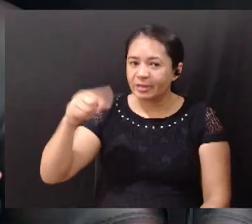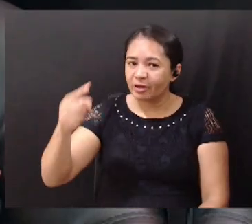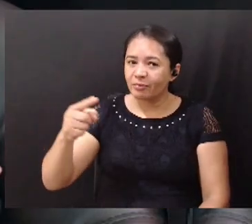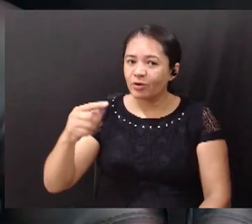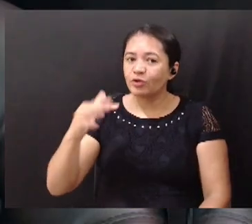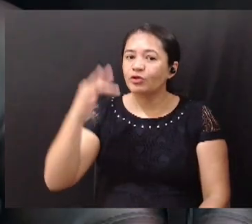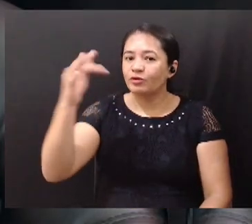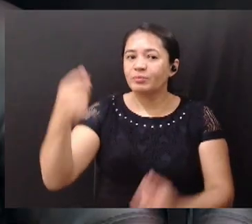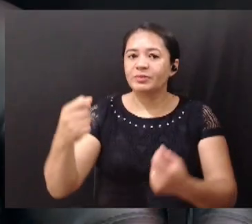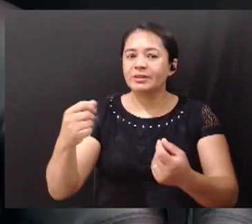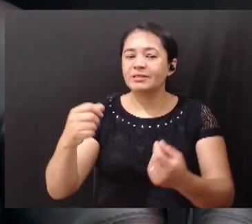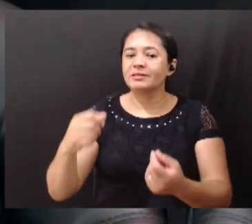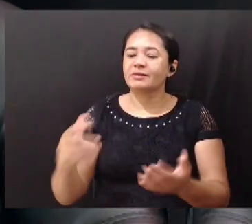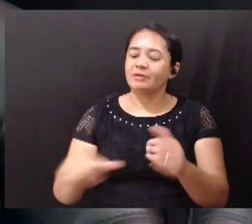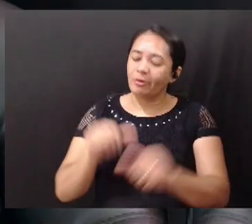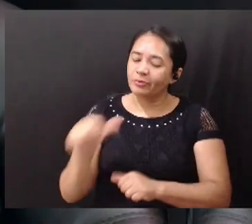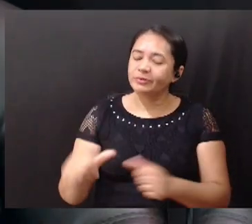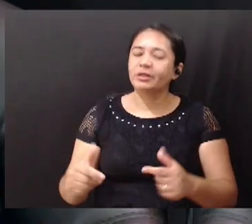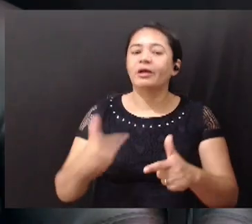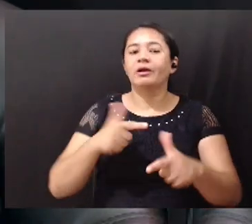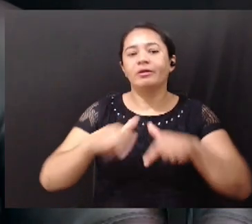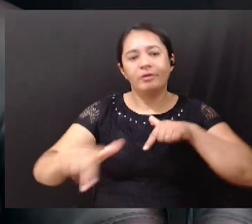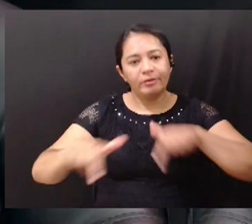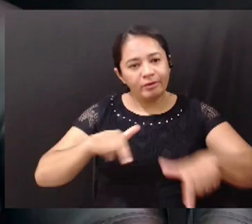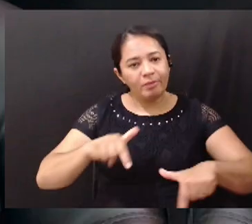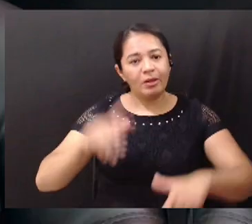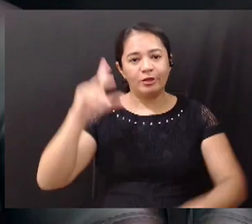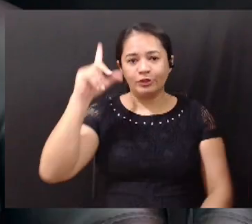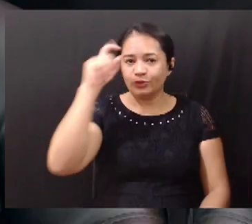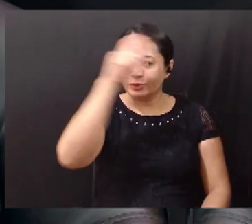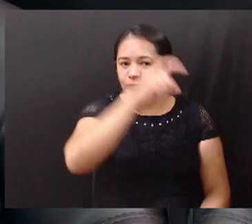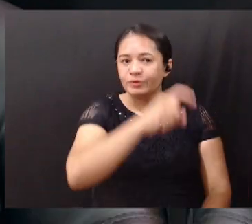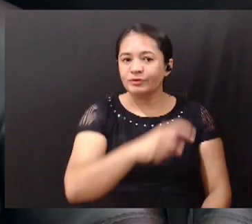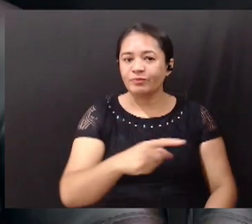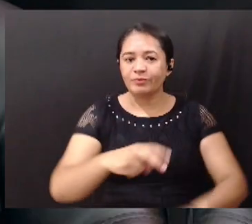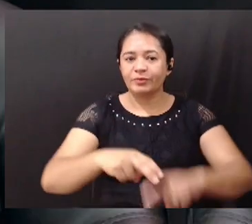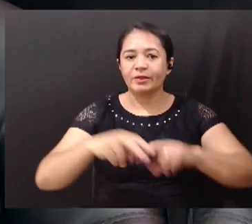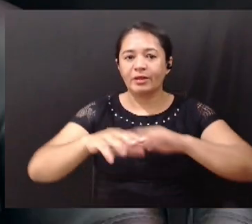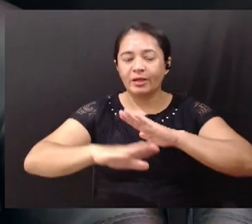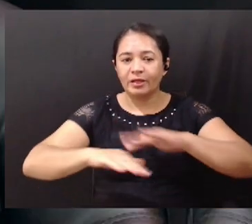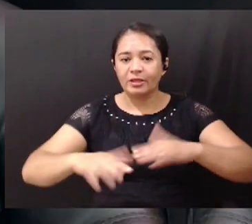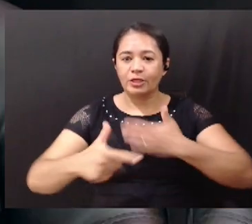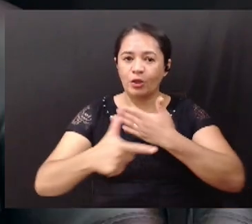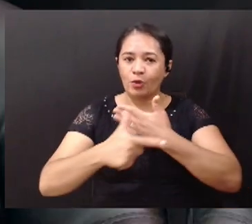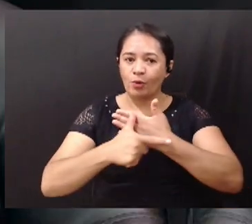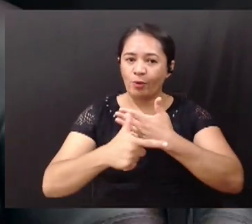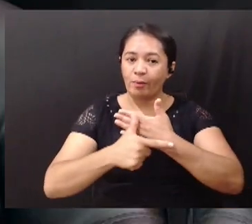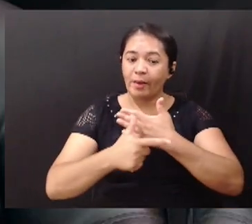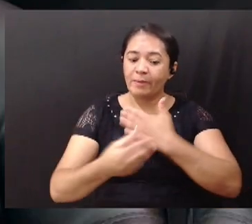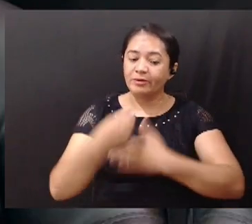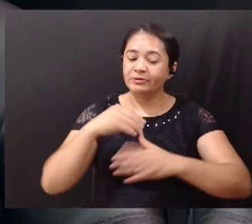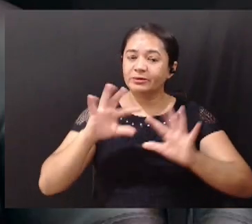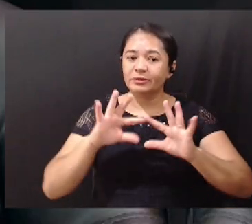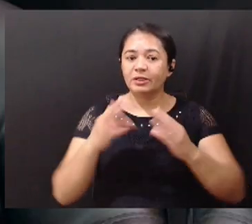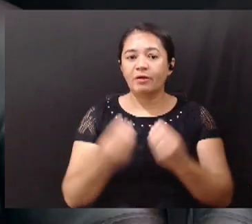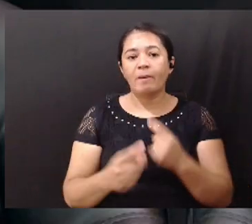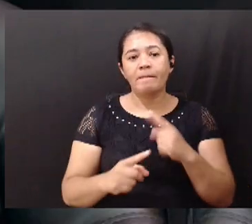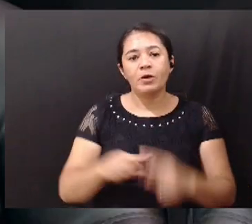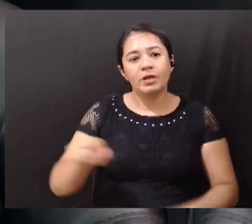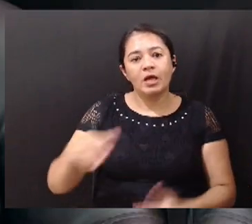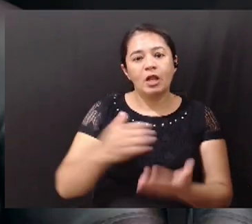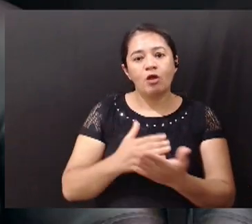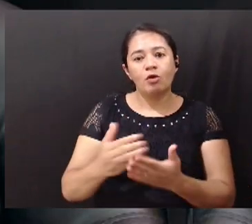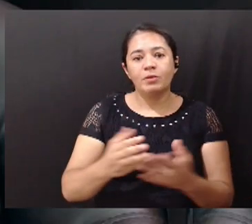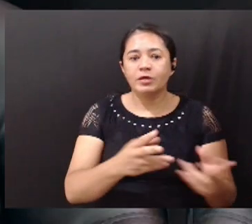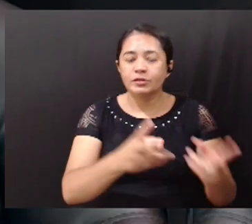dar trabalho. Né? Então a criança começa a ter um papel dentro da família porque ela começa a observar o ambiente